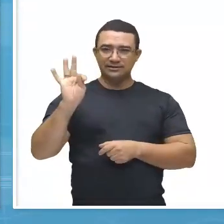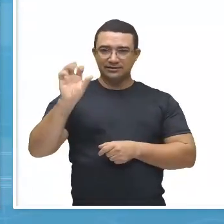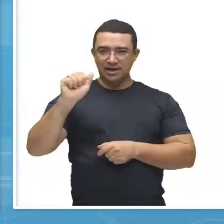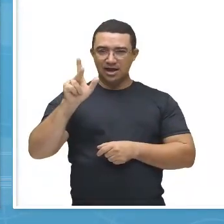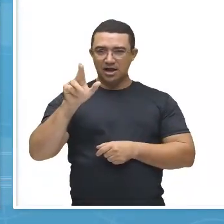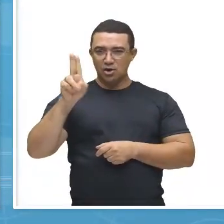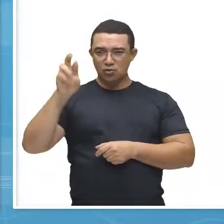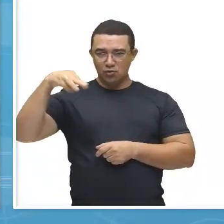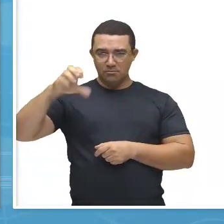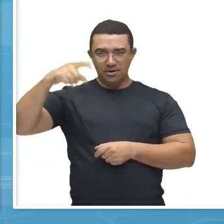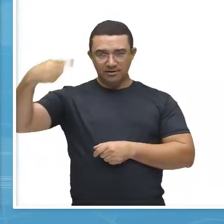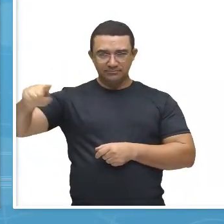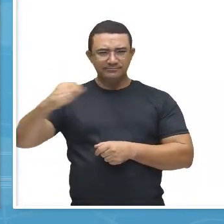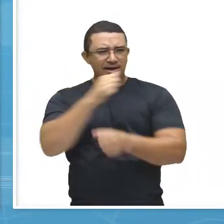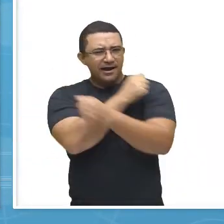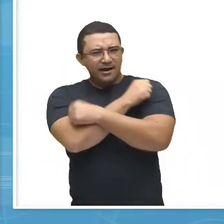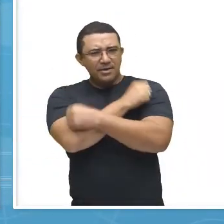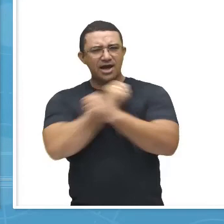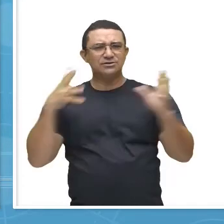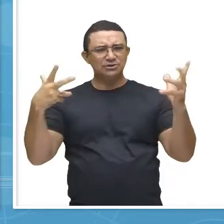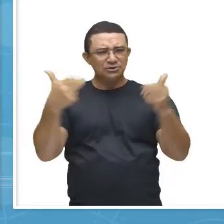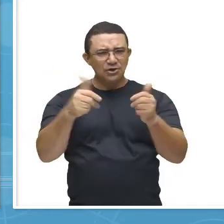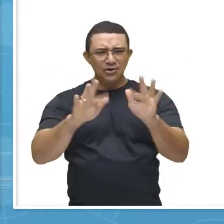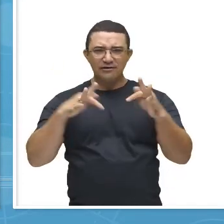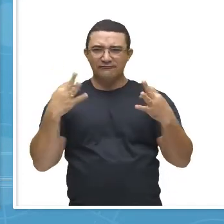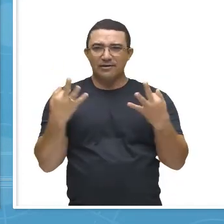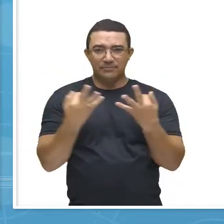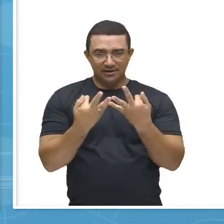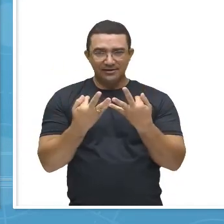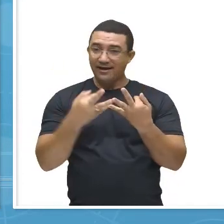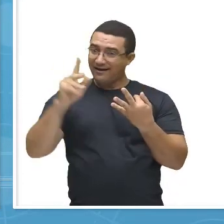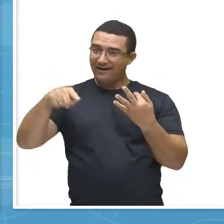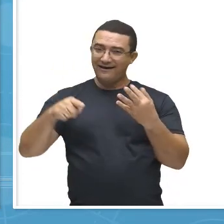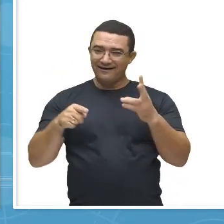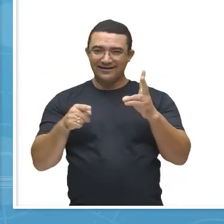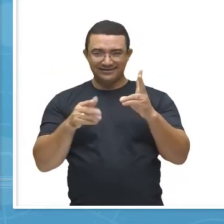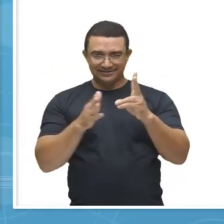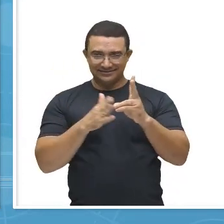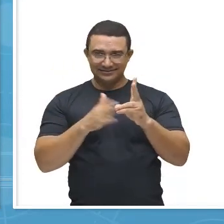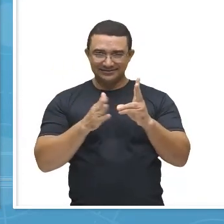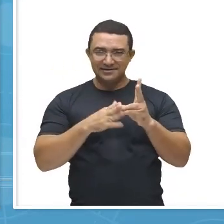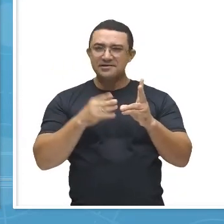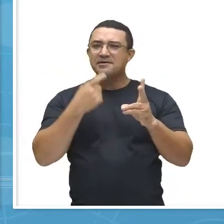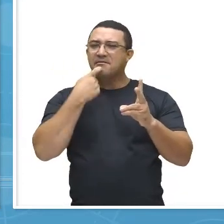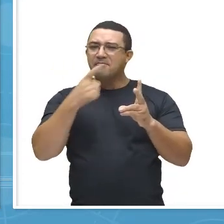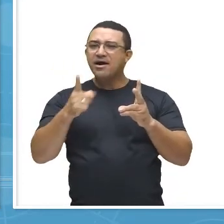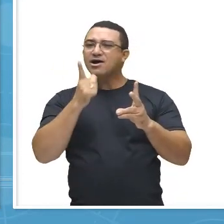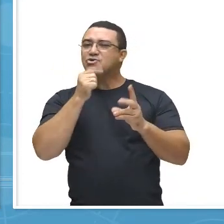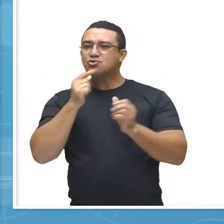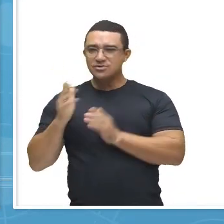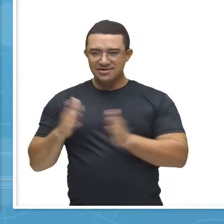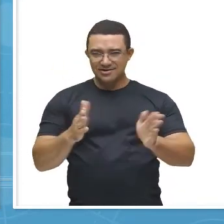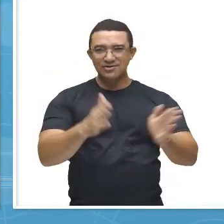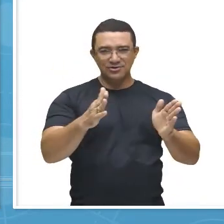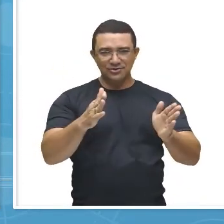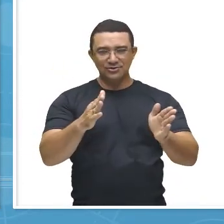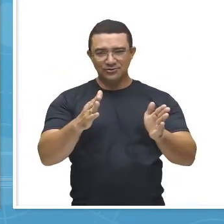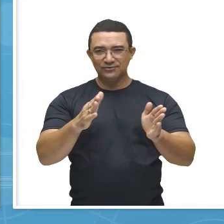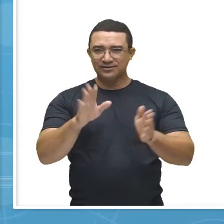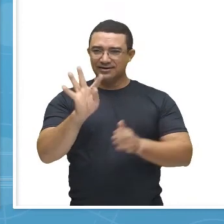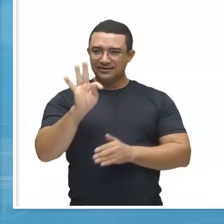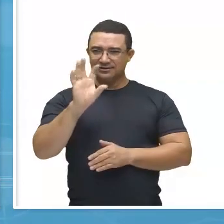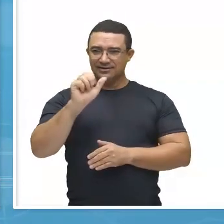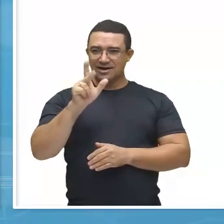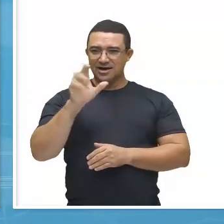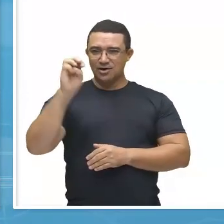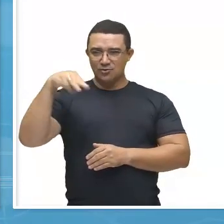a ela e a toda a família Carapana, que é indígena lá da beira do rio Tarumã. Um grande abraço a listas, lideranças, né? Mas também